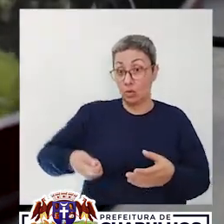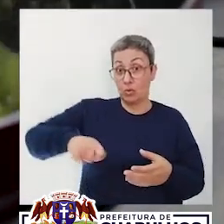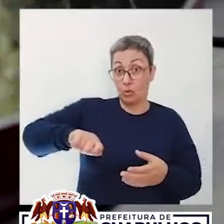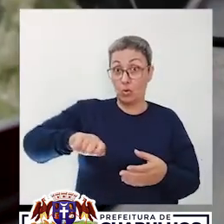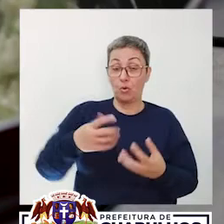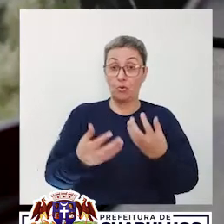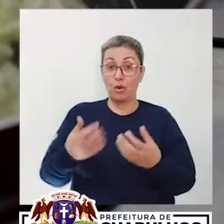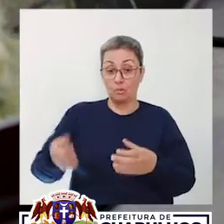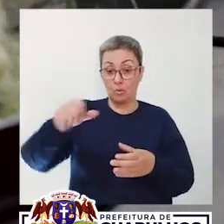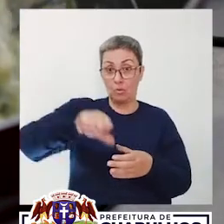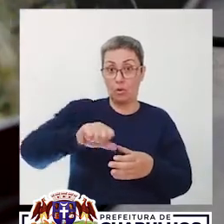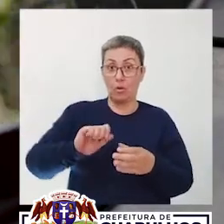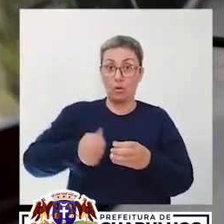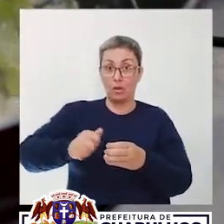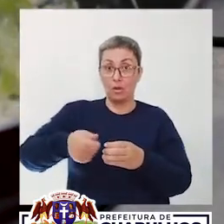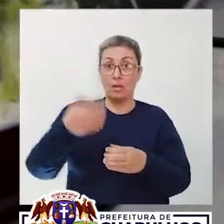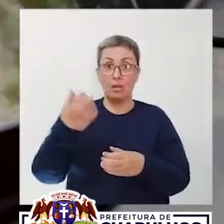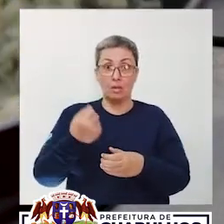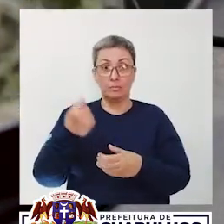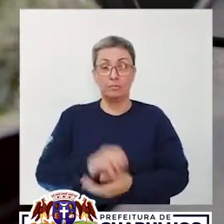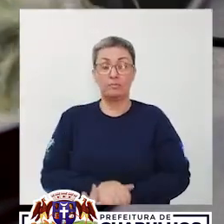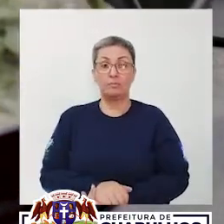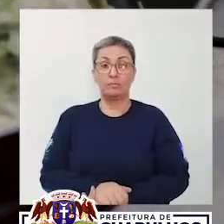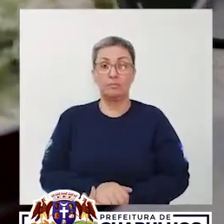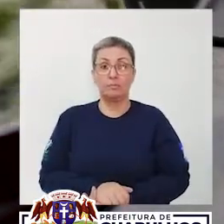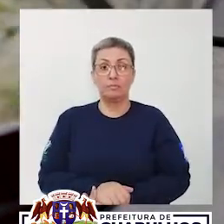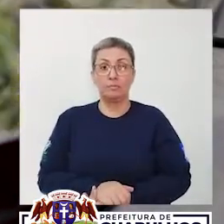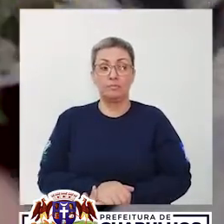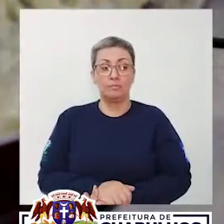Você desliga o fogo e coloca o creme de leite.